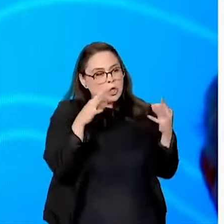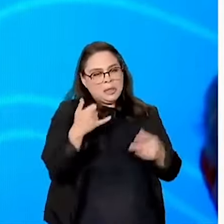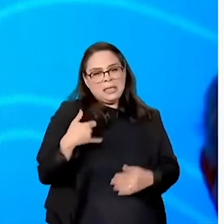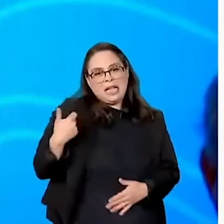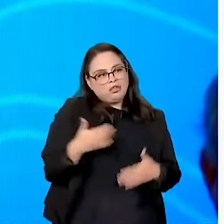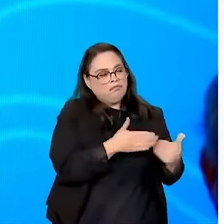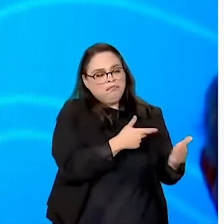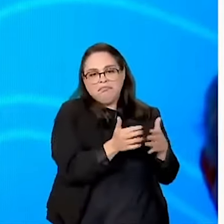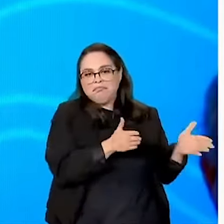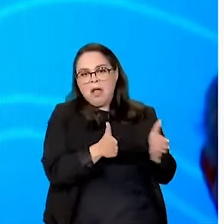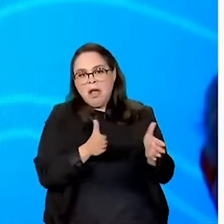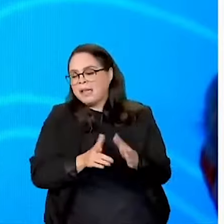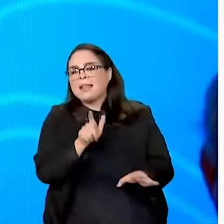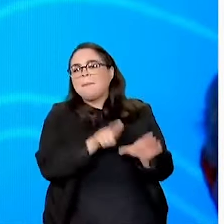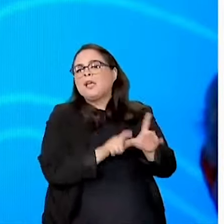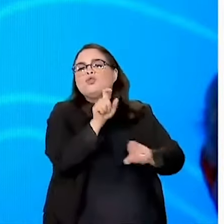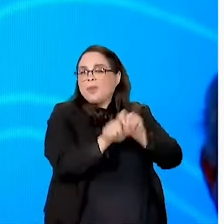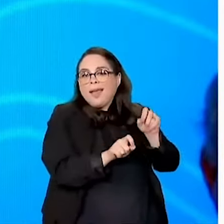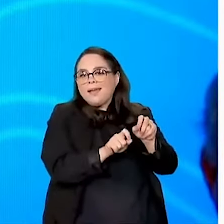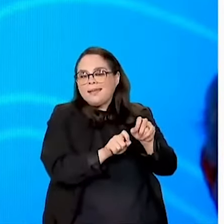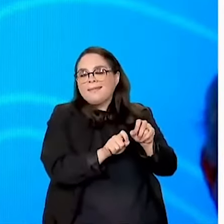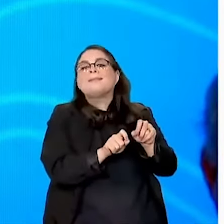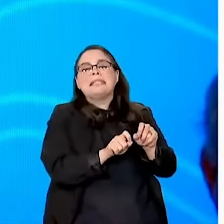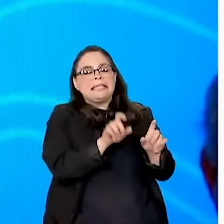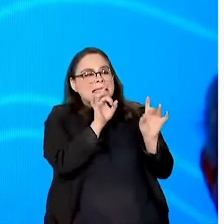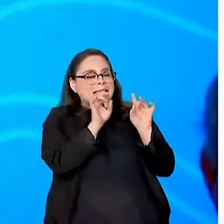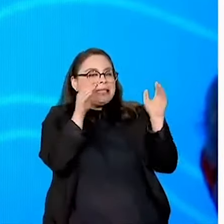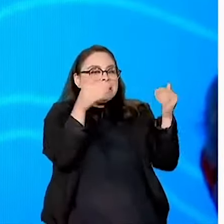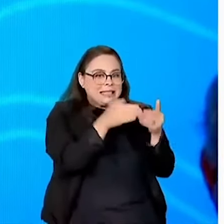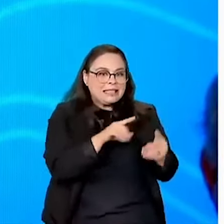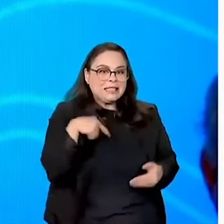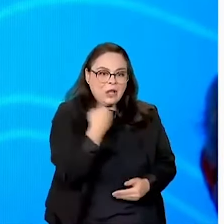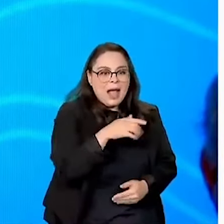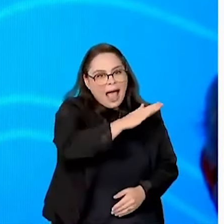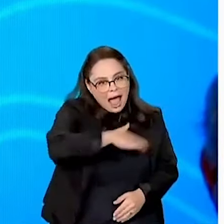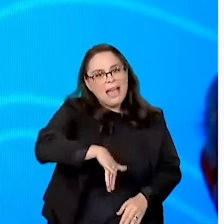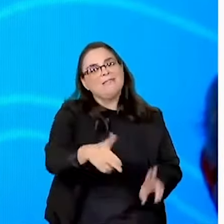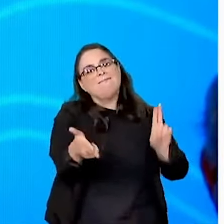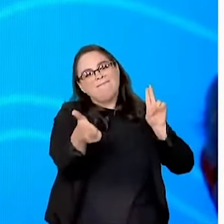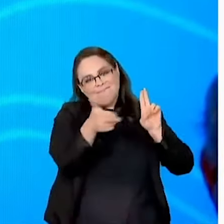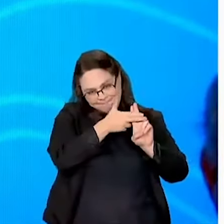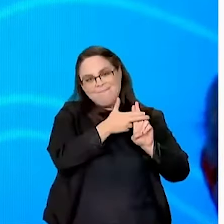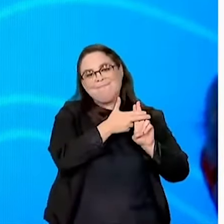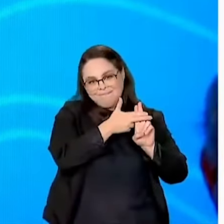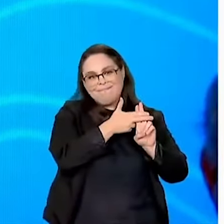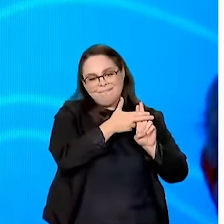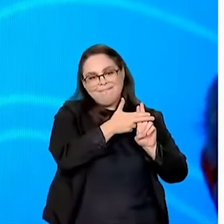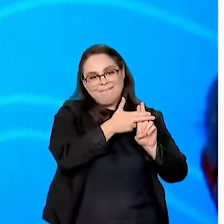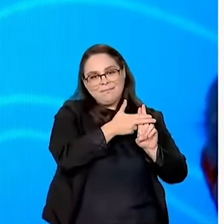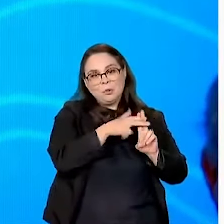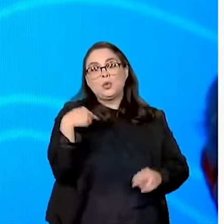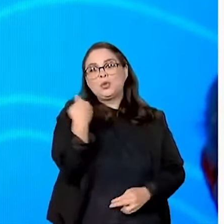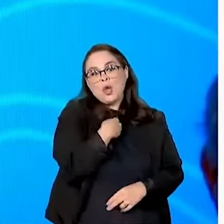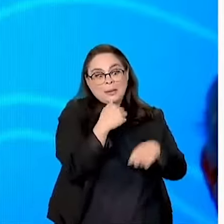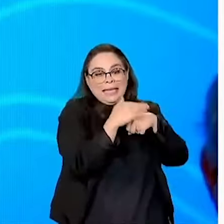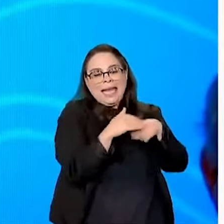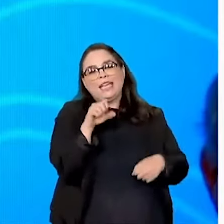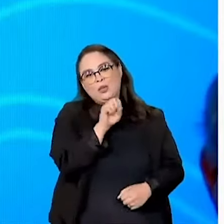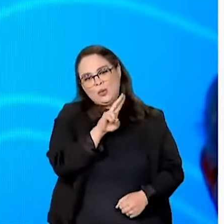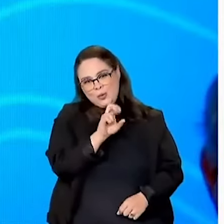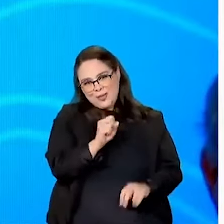idades, depende exclusivamente do nosso Sistema Único de Saúde, o nosso querido